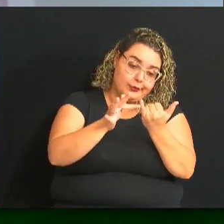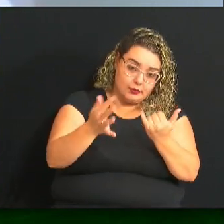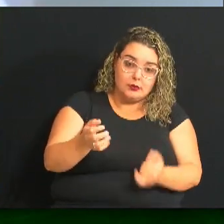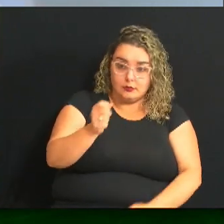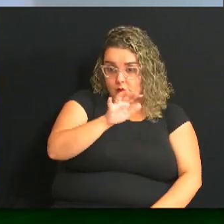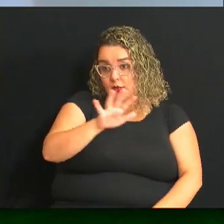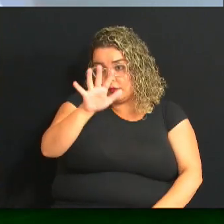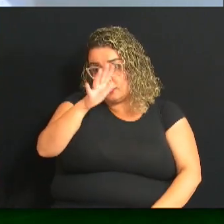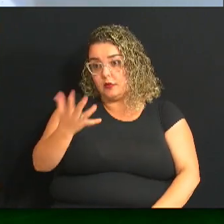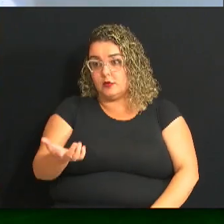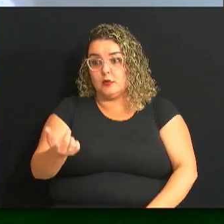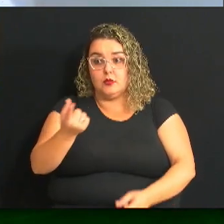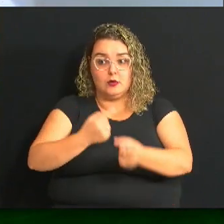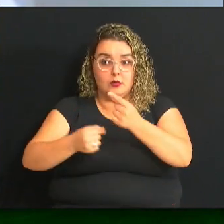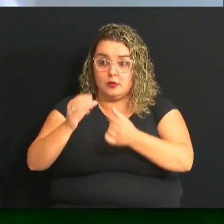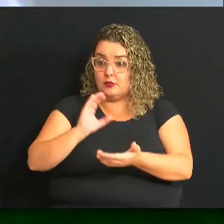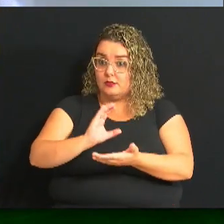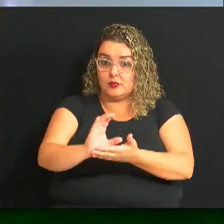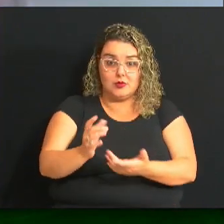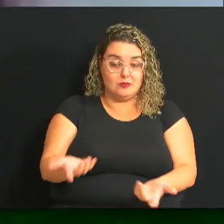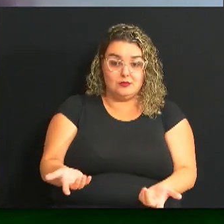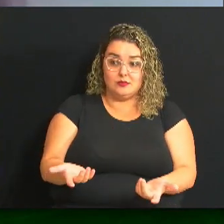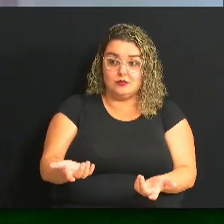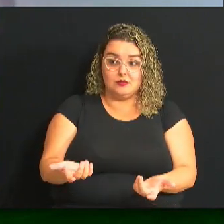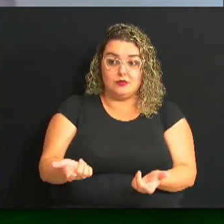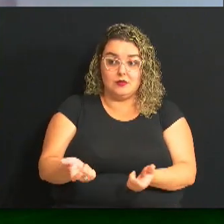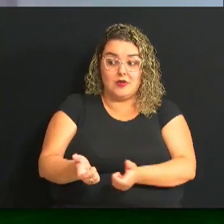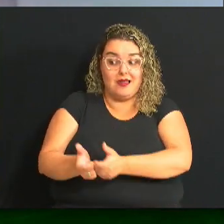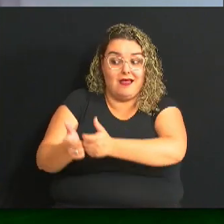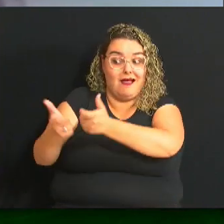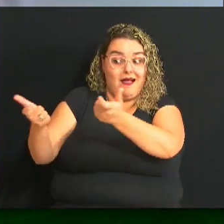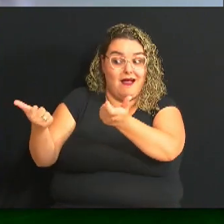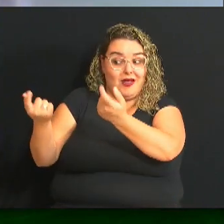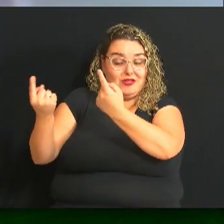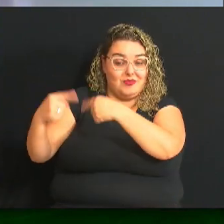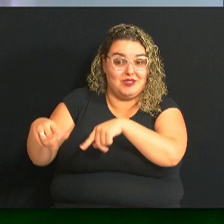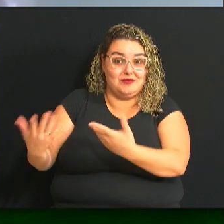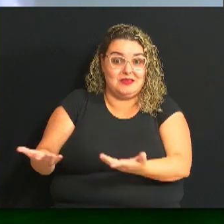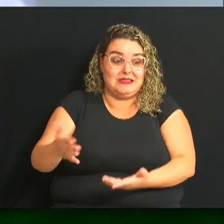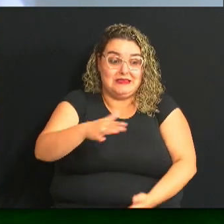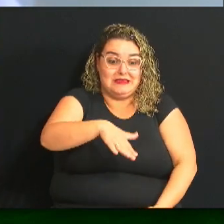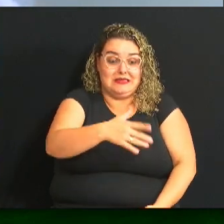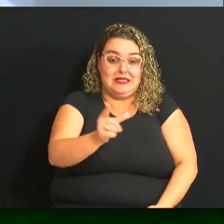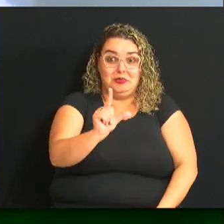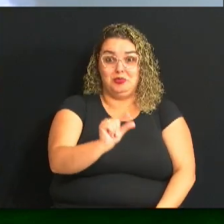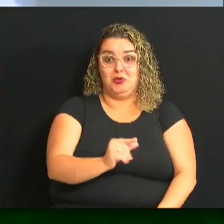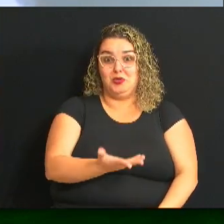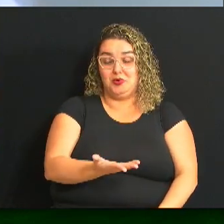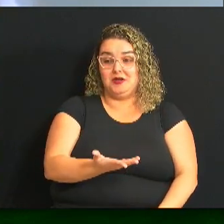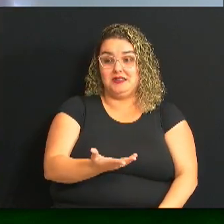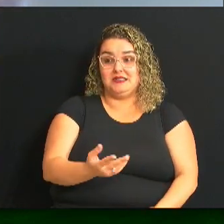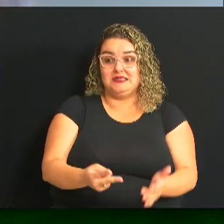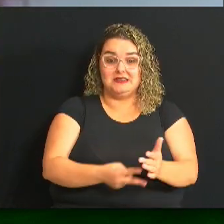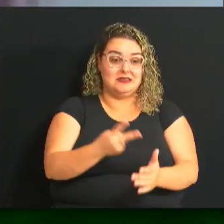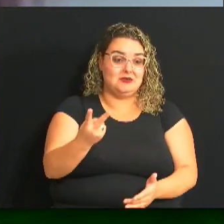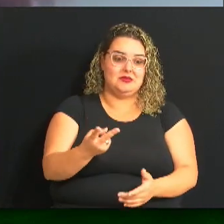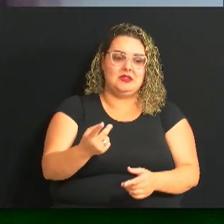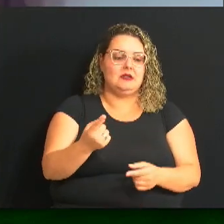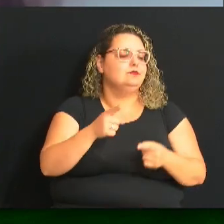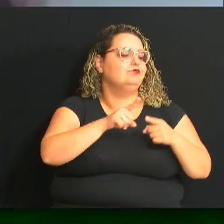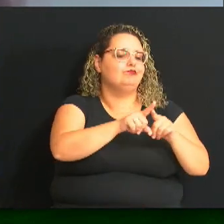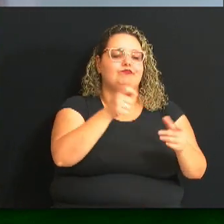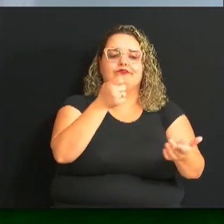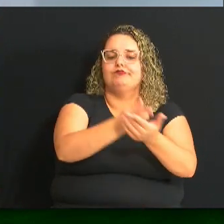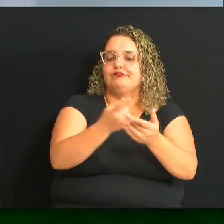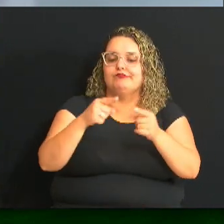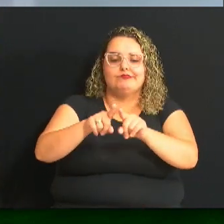Os recursos são muito altos para a competição, e agora já está o nosso segundo trabalho, que é correr atrás de patrocínio,